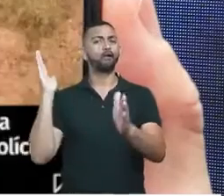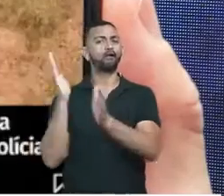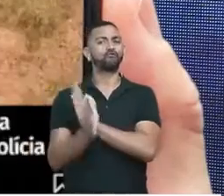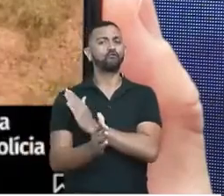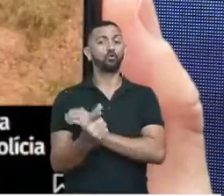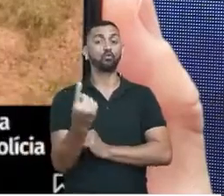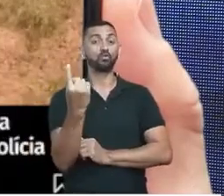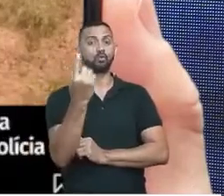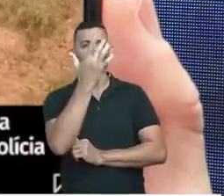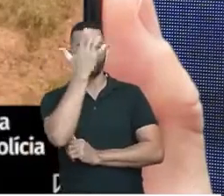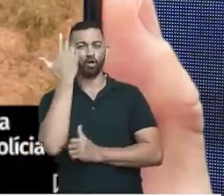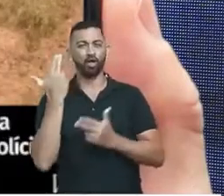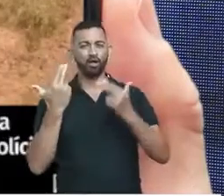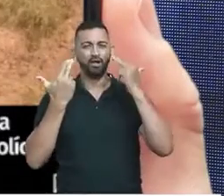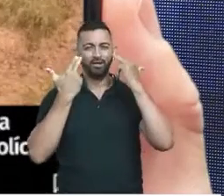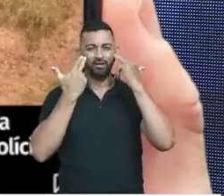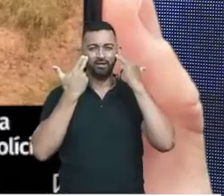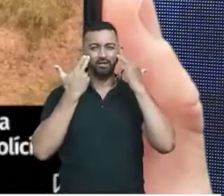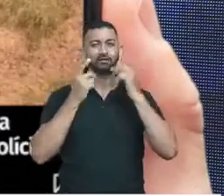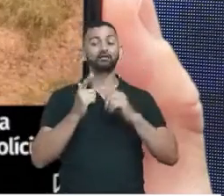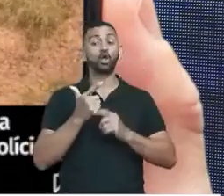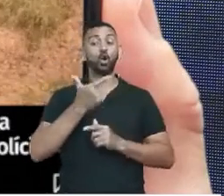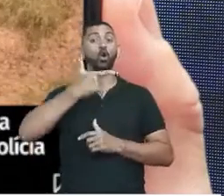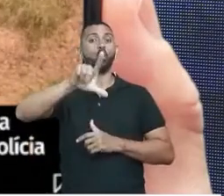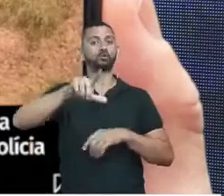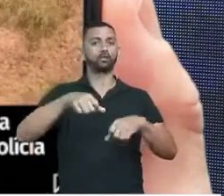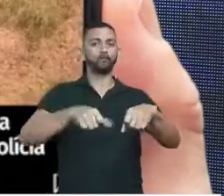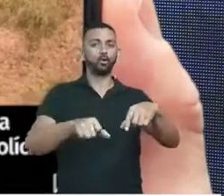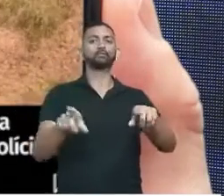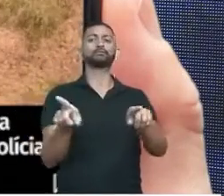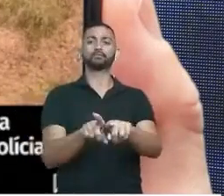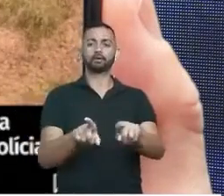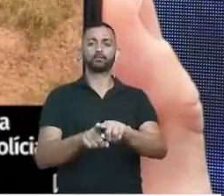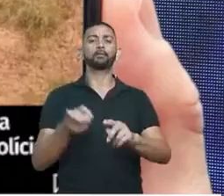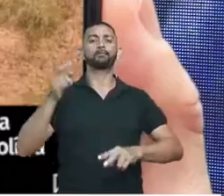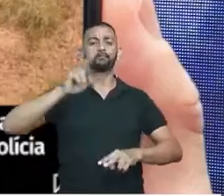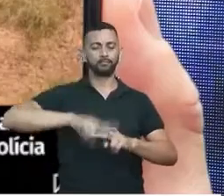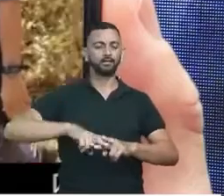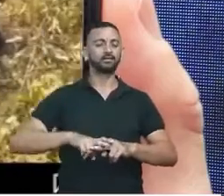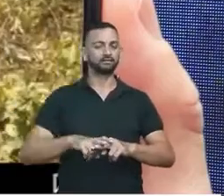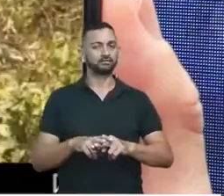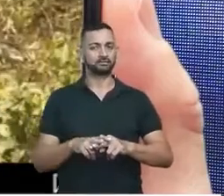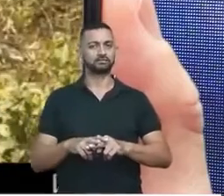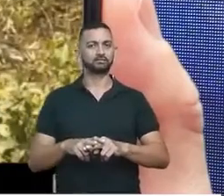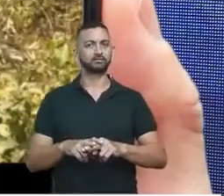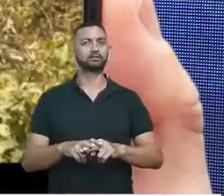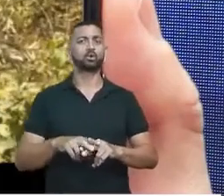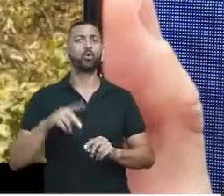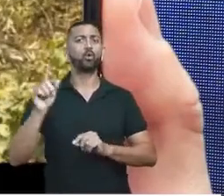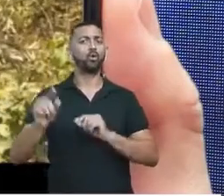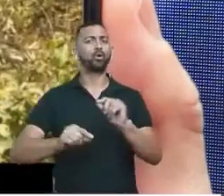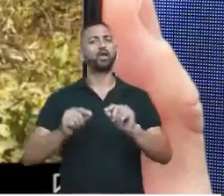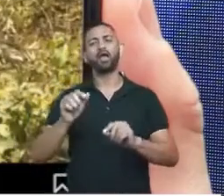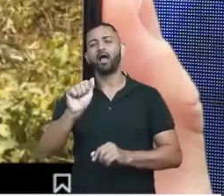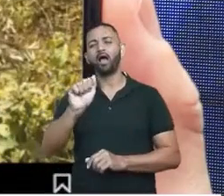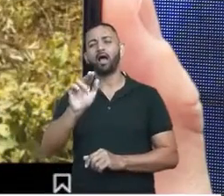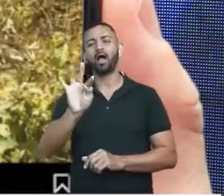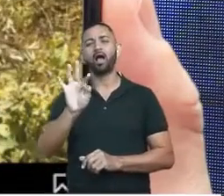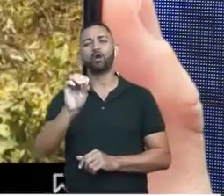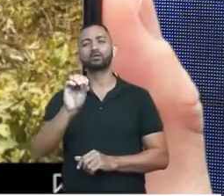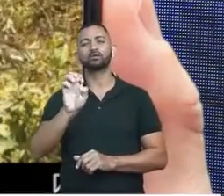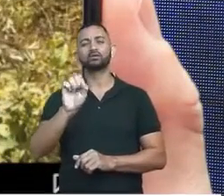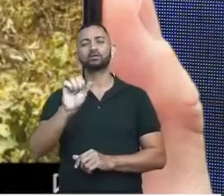utilizada na fuga de um dos assaltantes além dessa outra moto também foi apreendida uma moto de auto escola